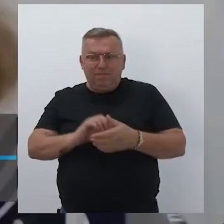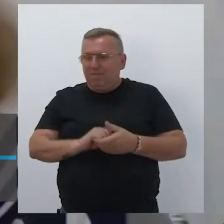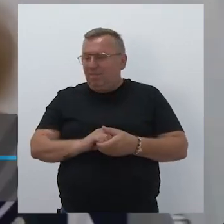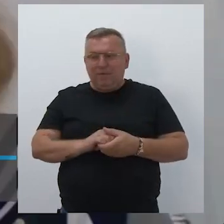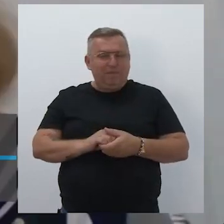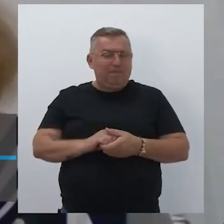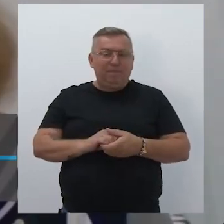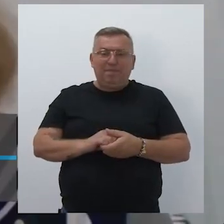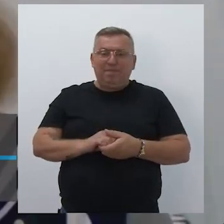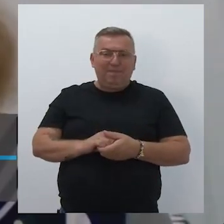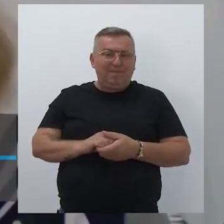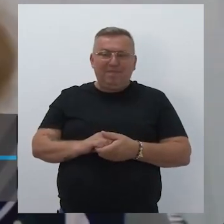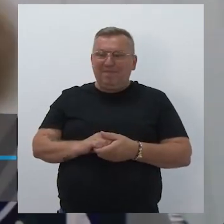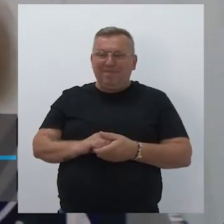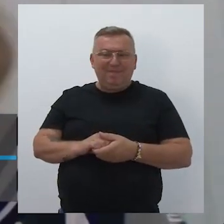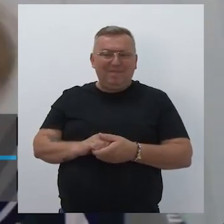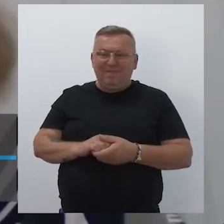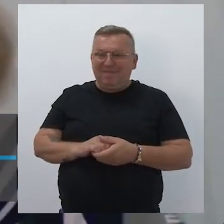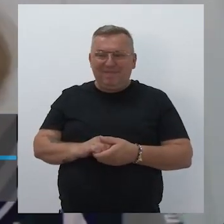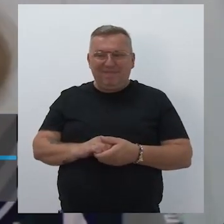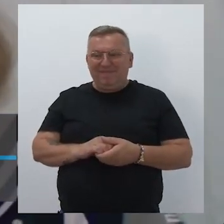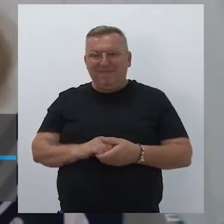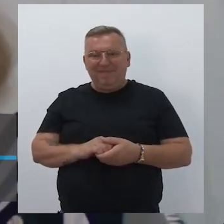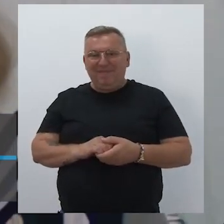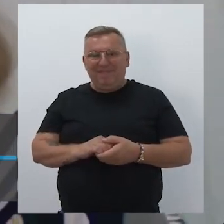Não. Não. A resposta é não.